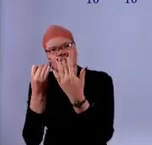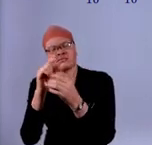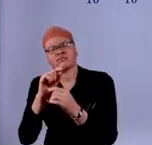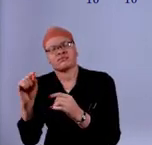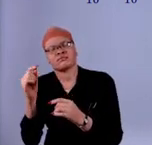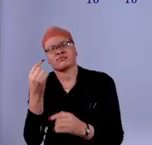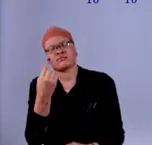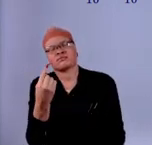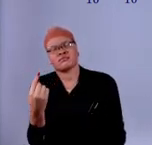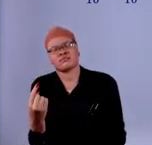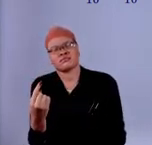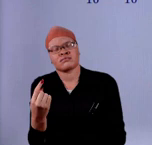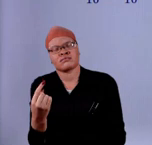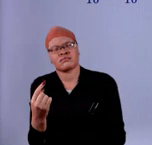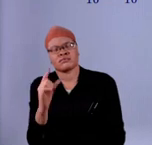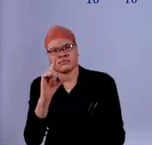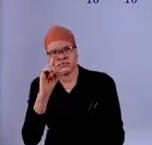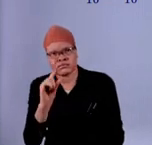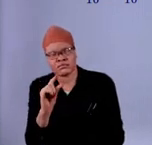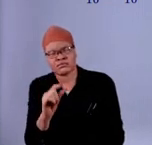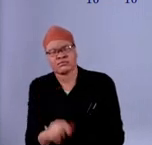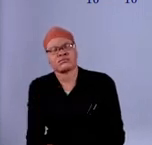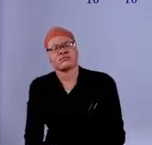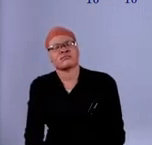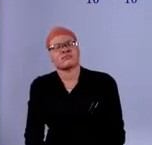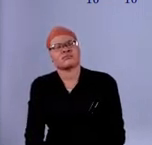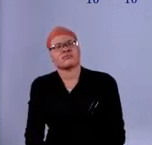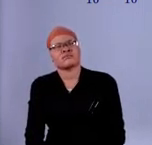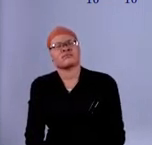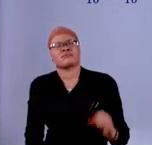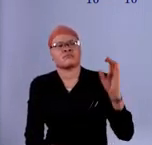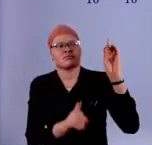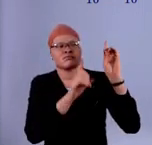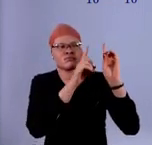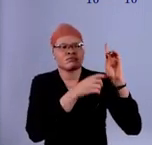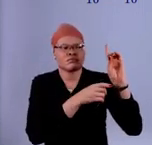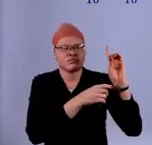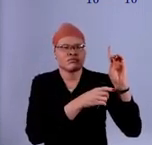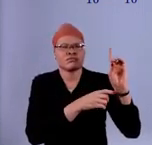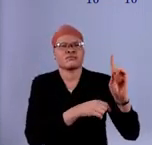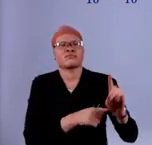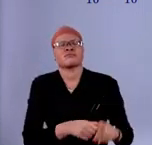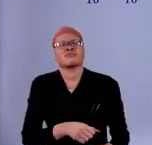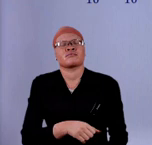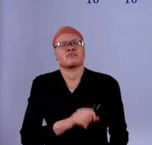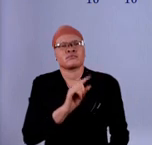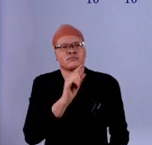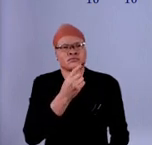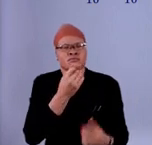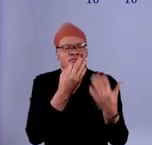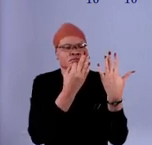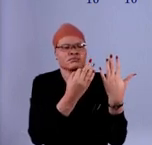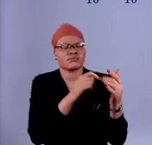vamos fazer a comparação simples o bronze é menor que isso aí sobre 11 alínea de temos essas duas figuras